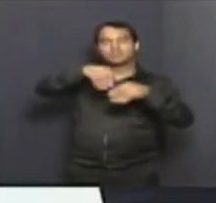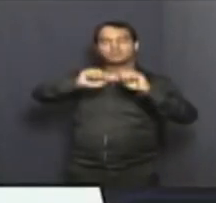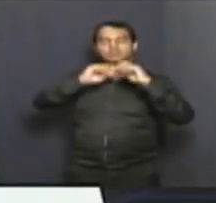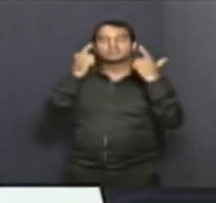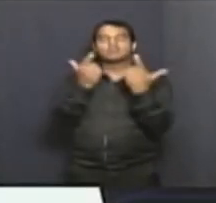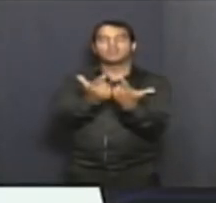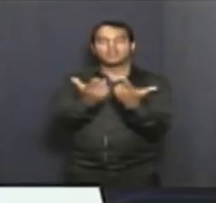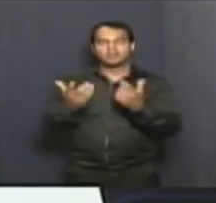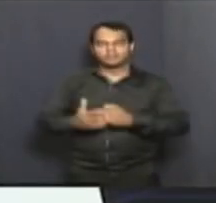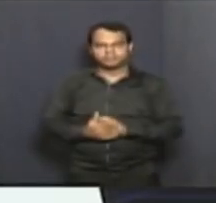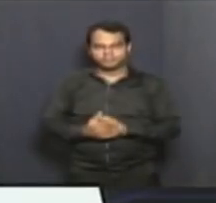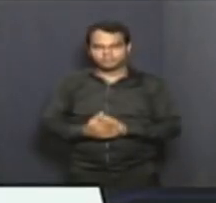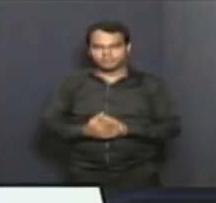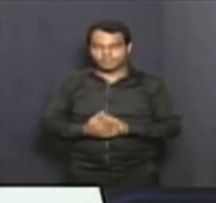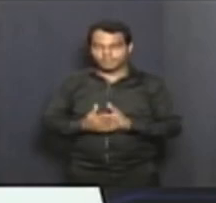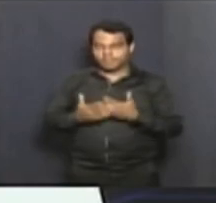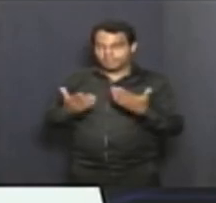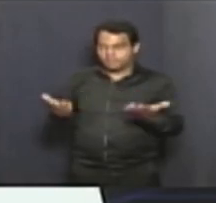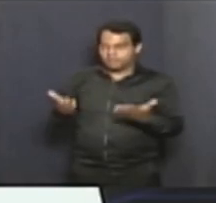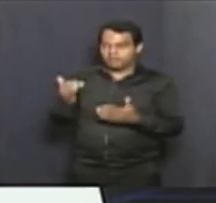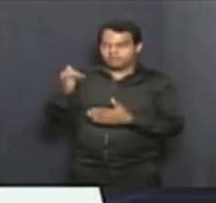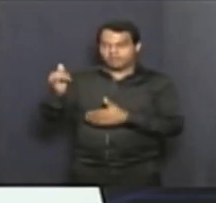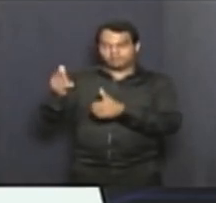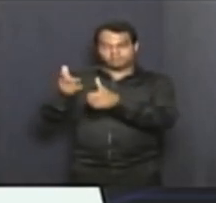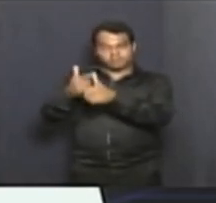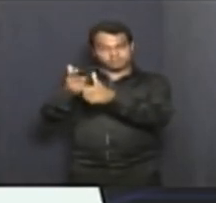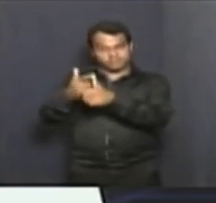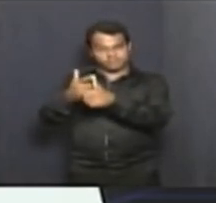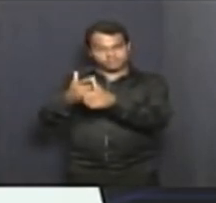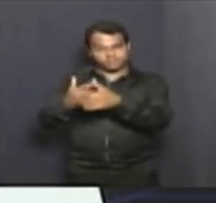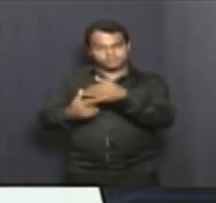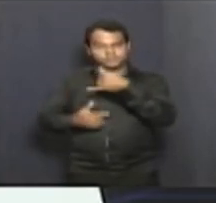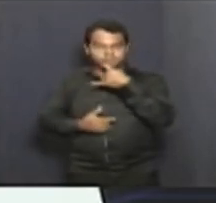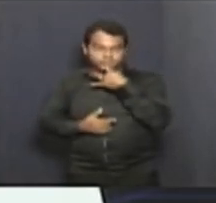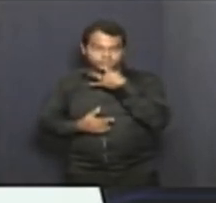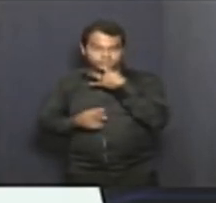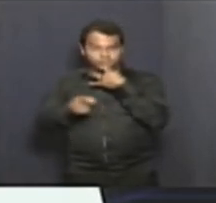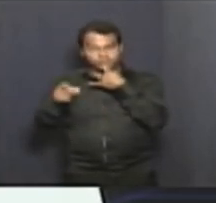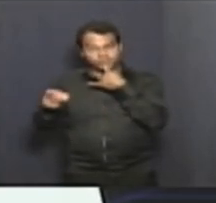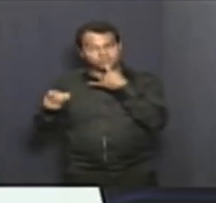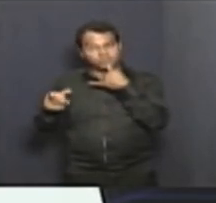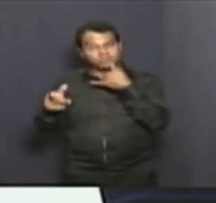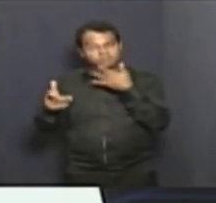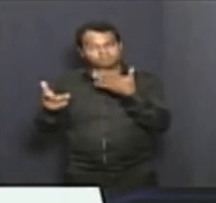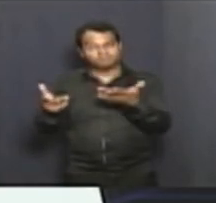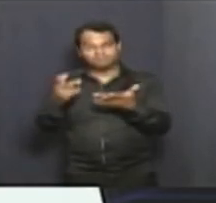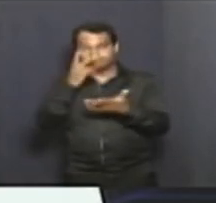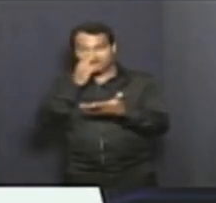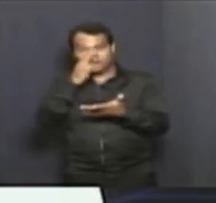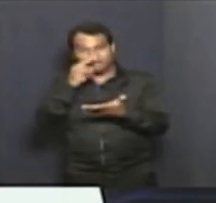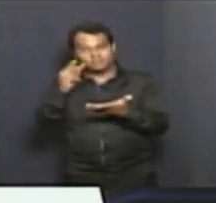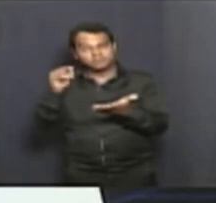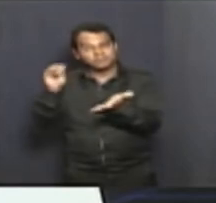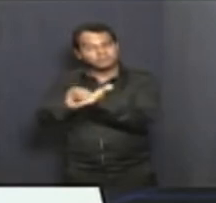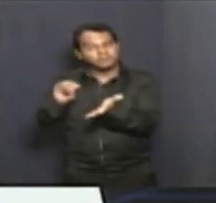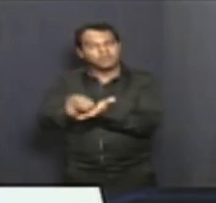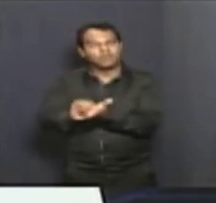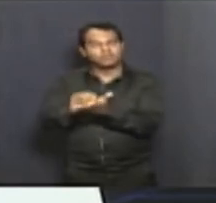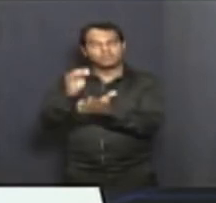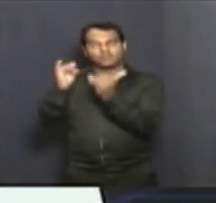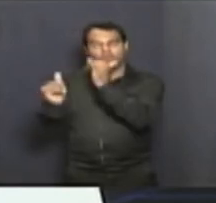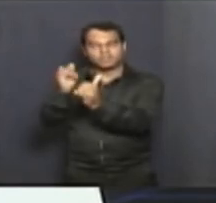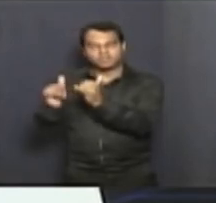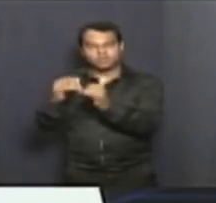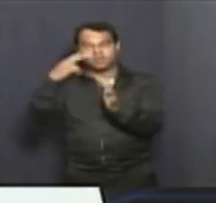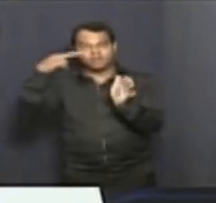primeiro candidato marcelo bruma infelizmente o senhor está totalmente desatualizado pega os atos da